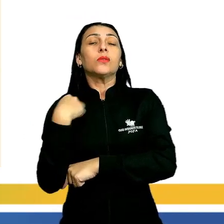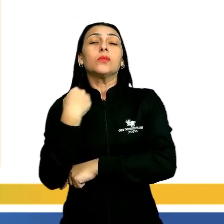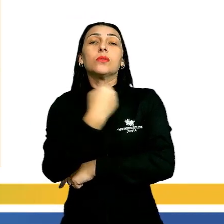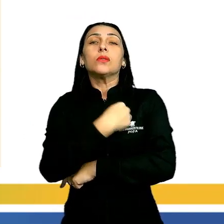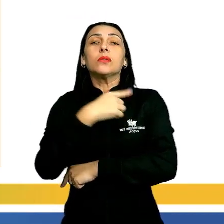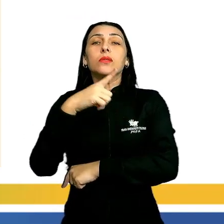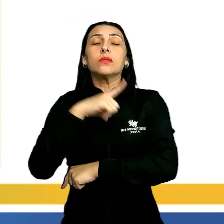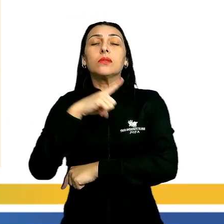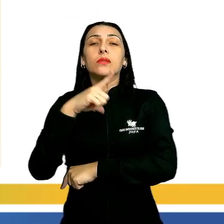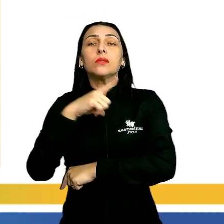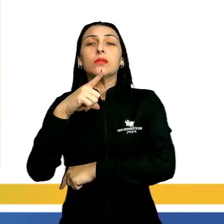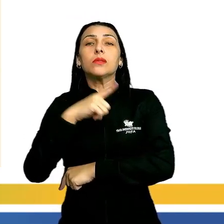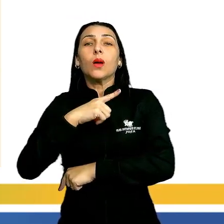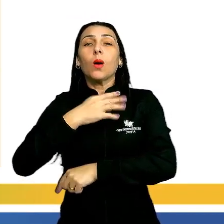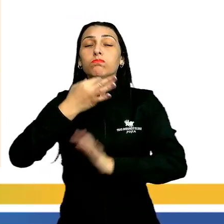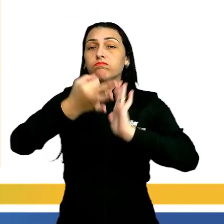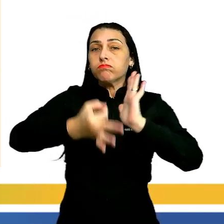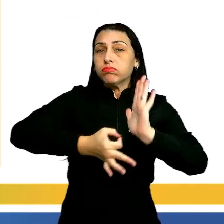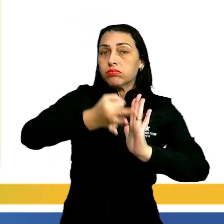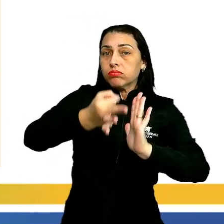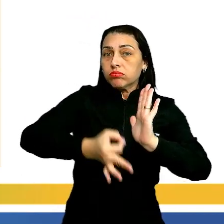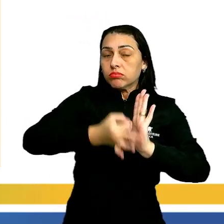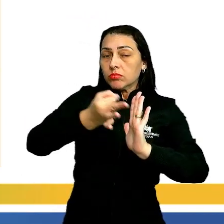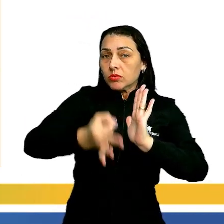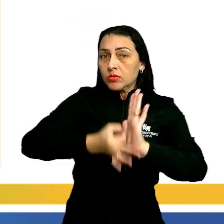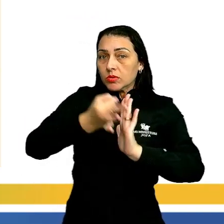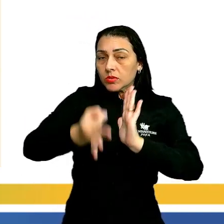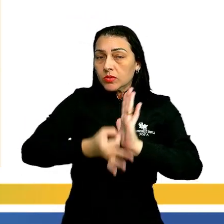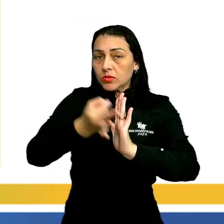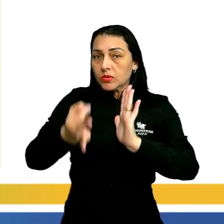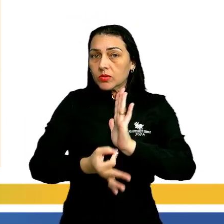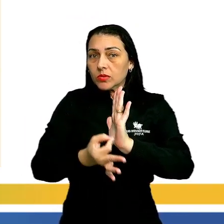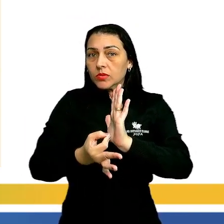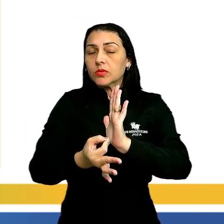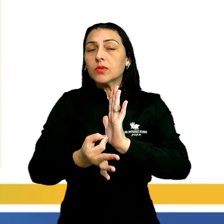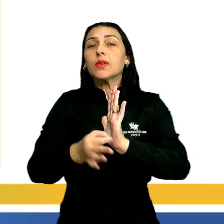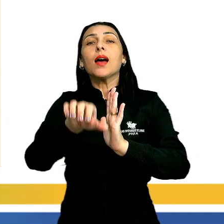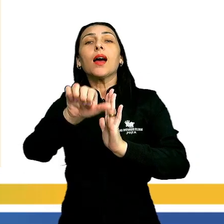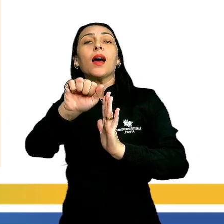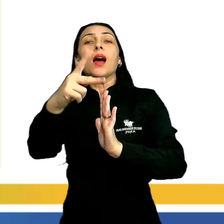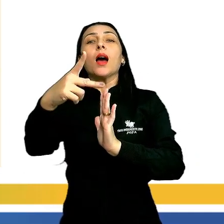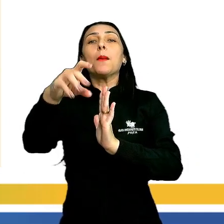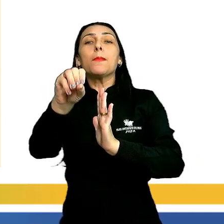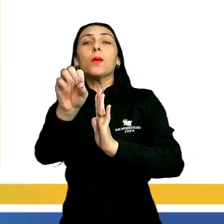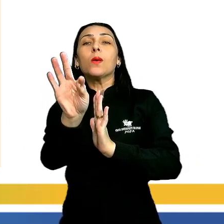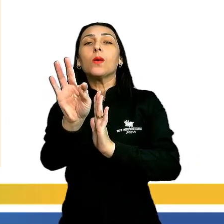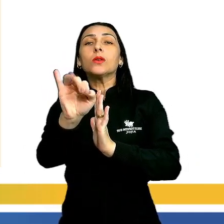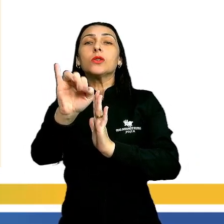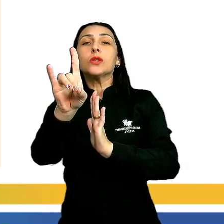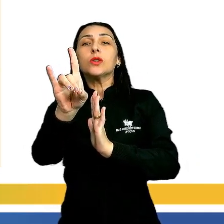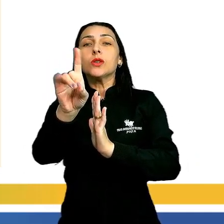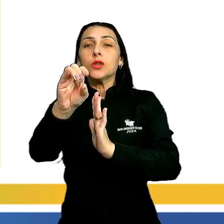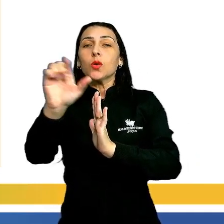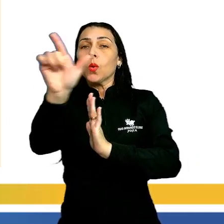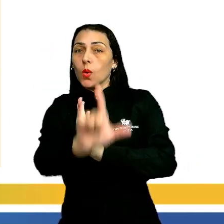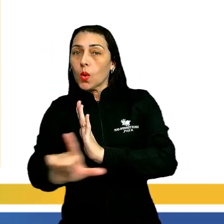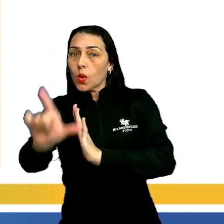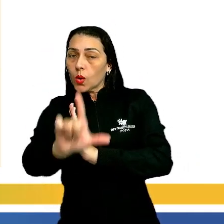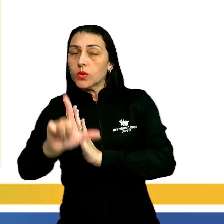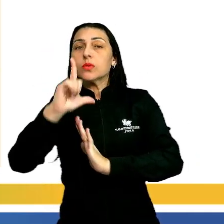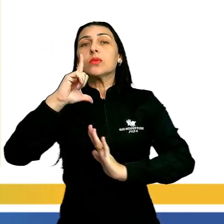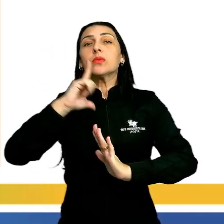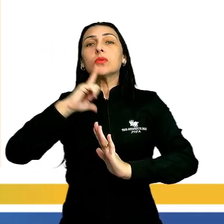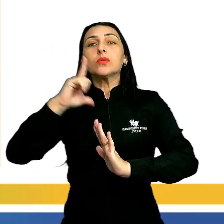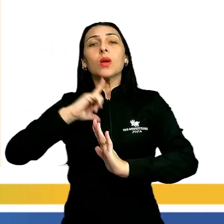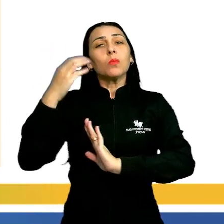nós temos um argumento, um silogismo apodítico, ou seja, um silogismo lógico, então aí nós temos